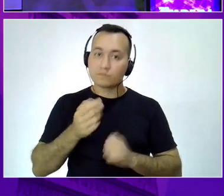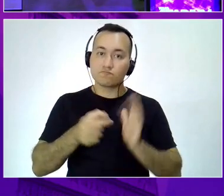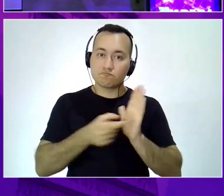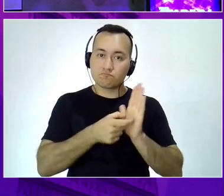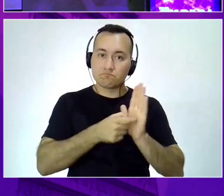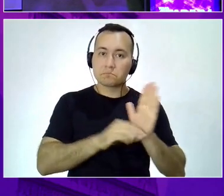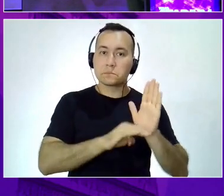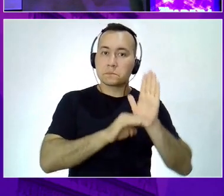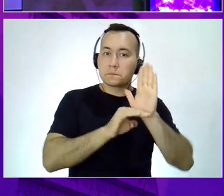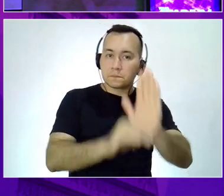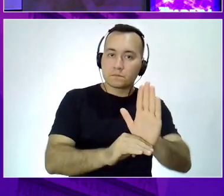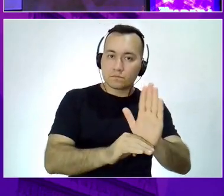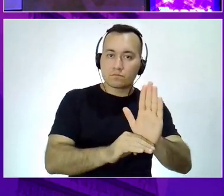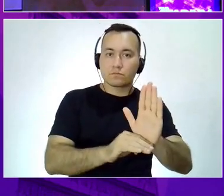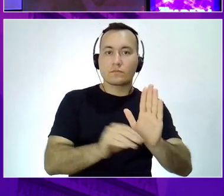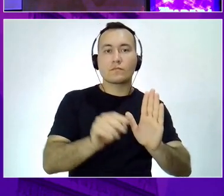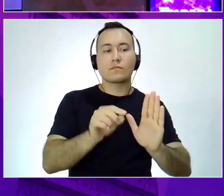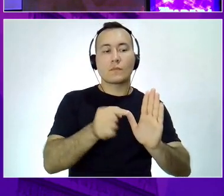de melhoria.